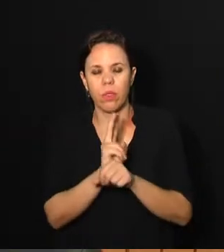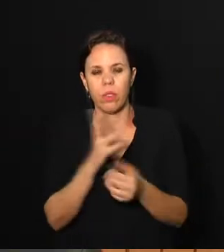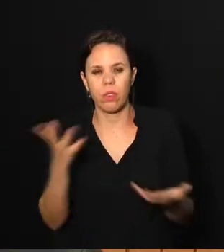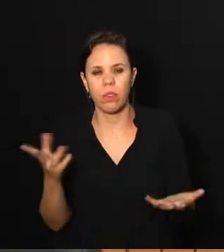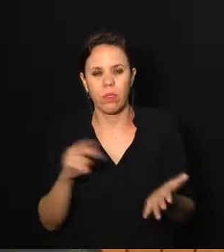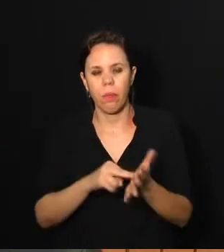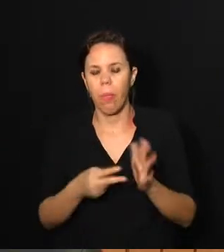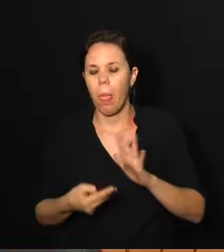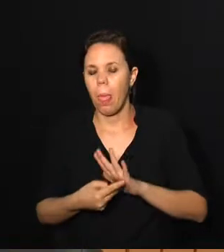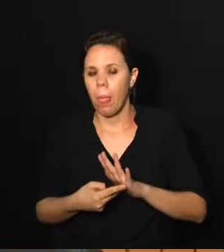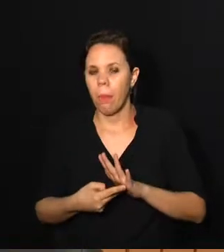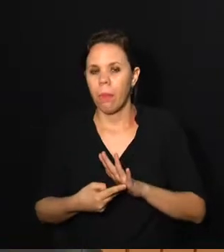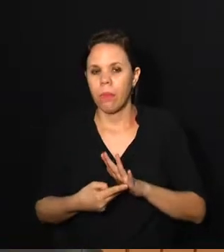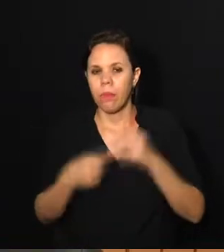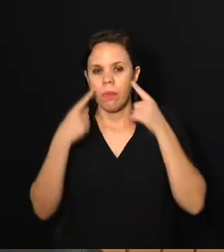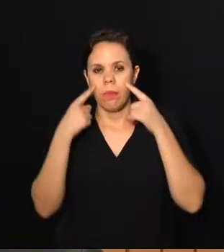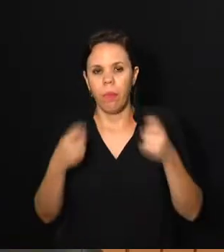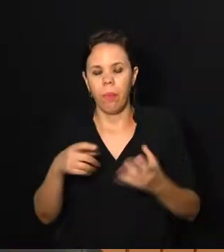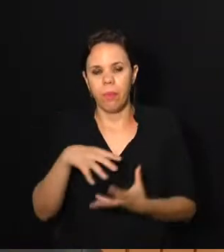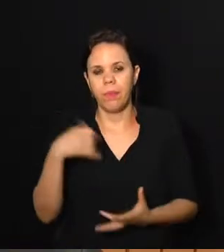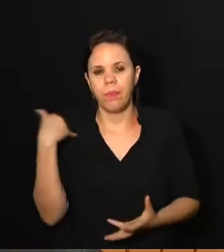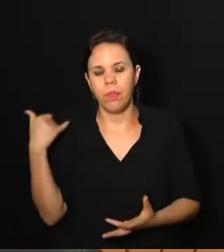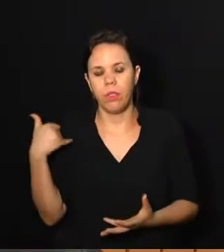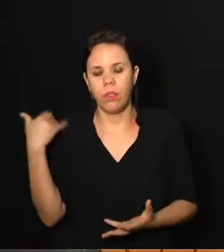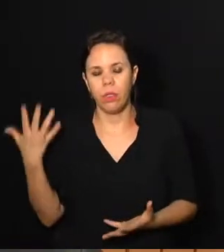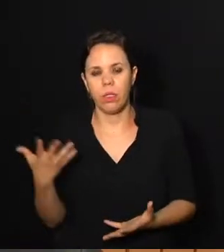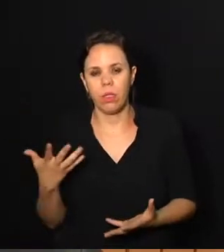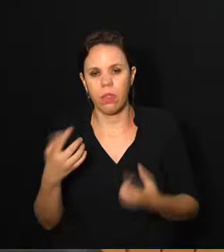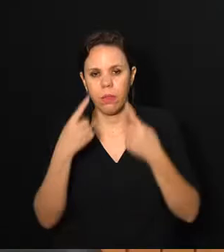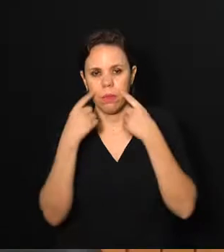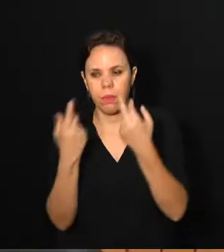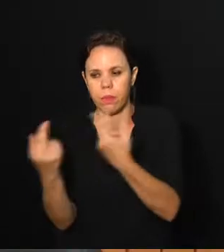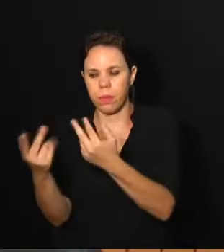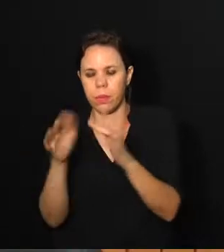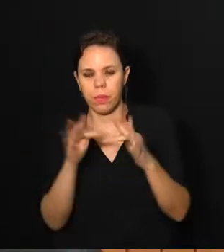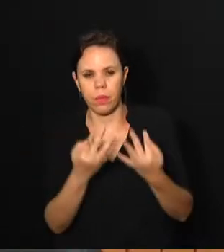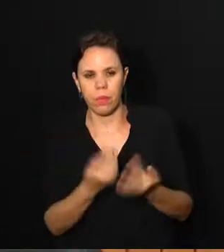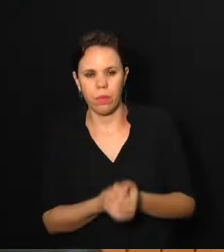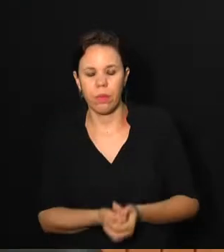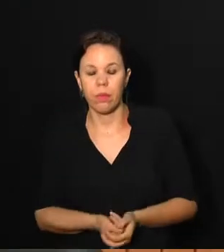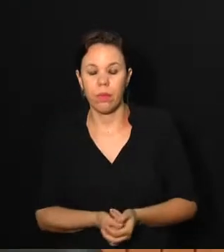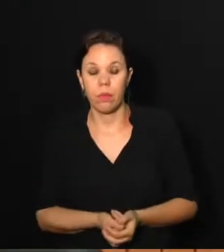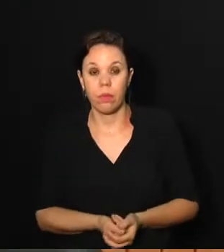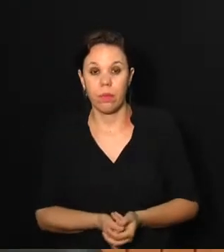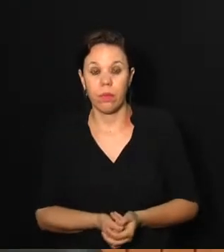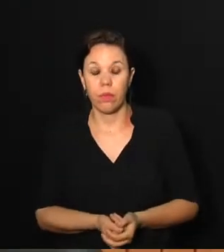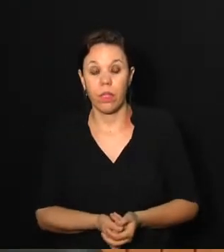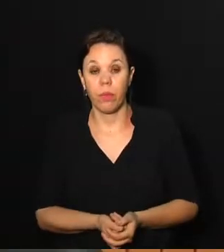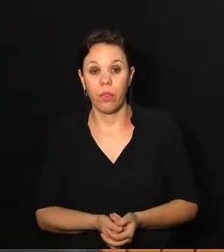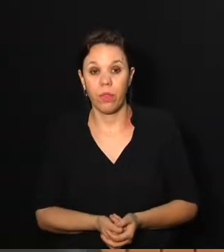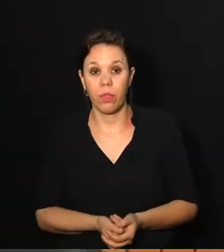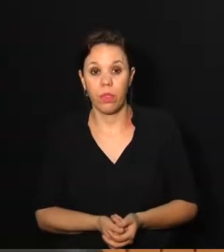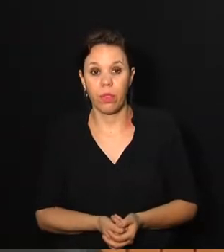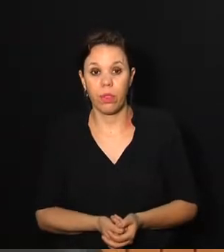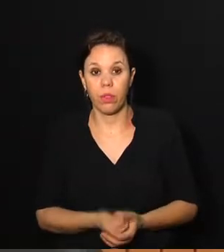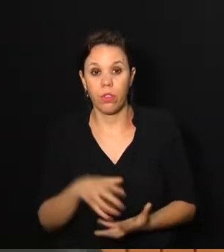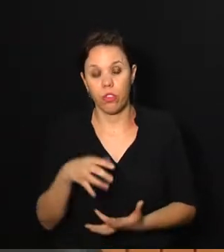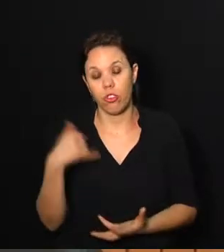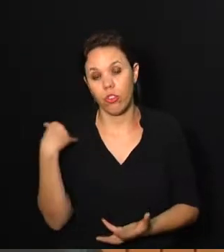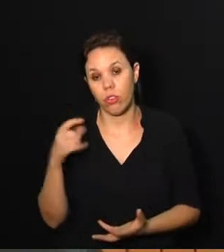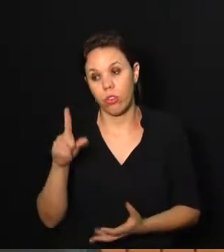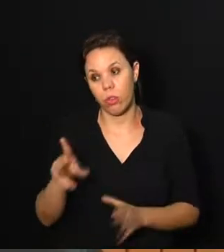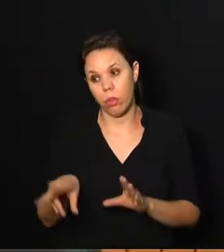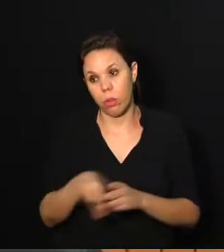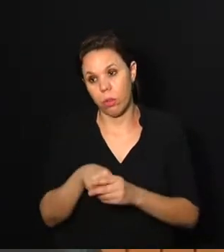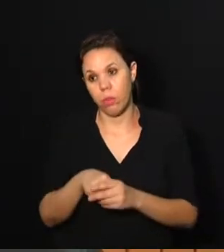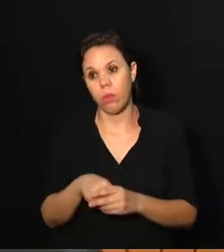que os interesses do idoso também estejam em consonância com os interesses da família. Aliás, o idoso é parte da família. Não existe a família